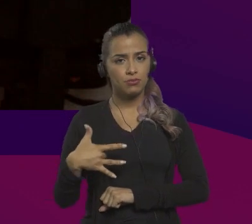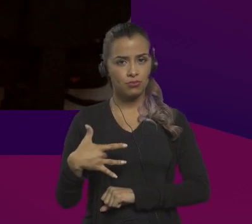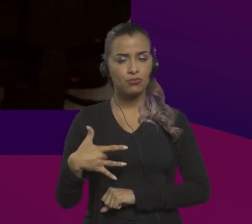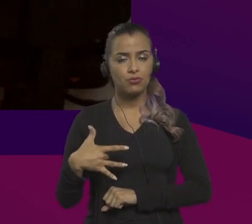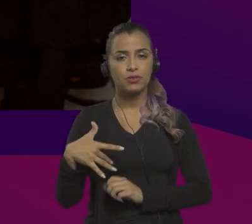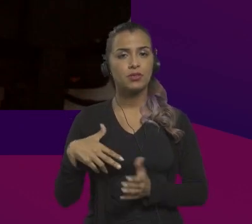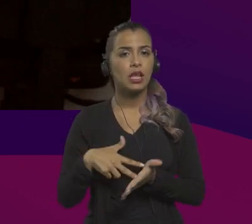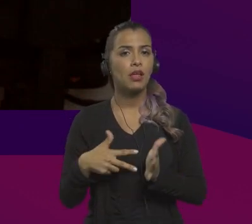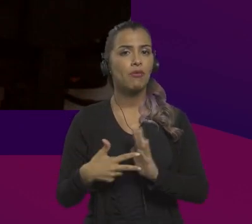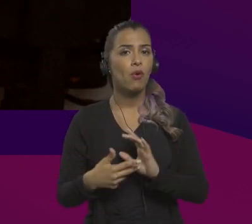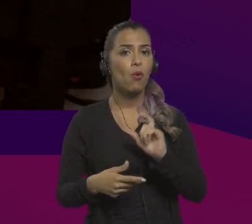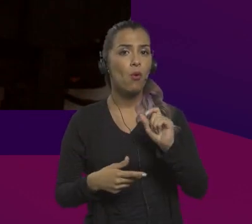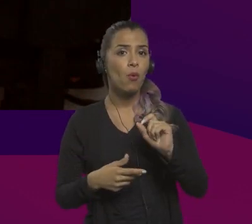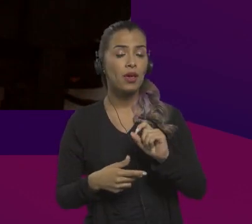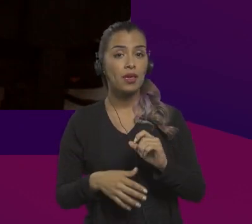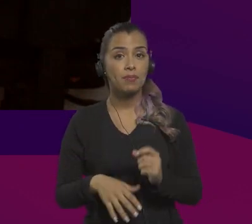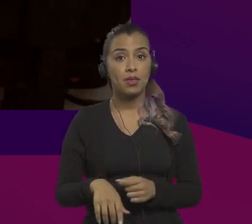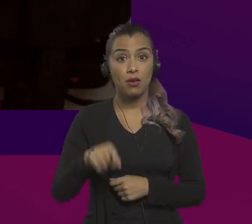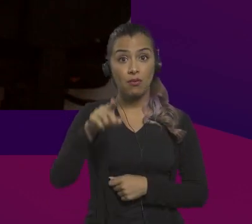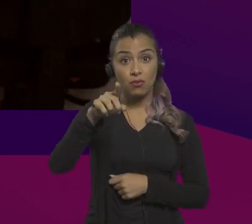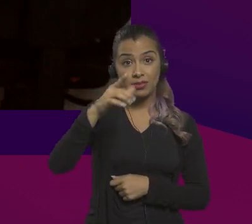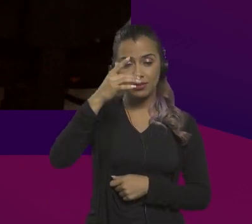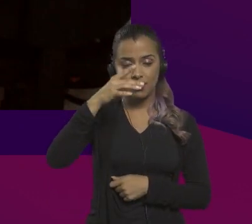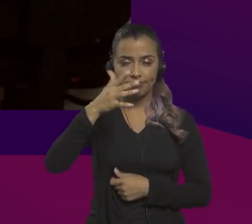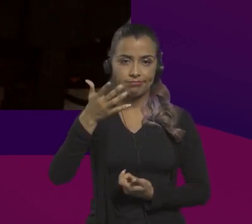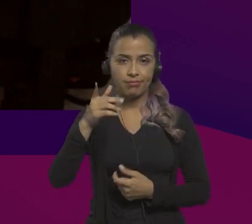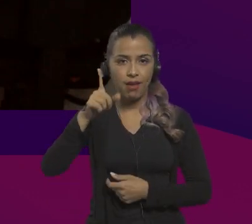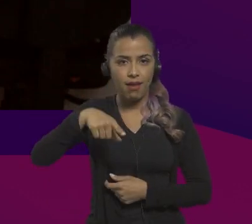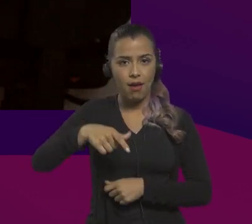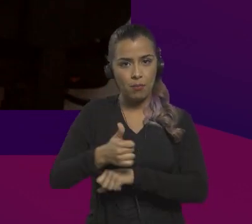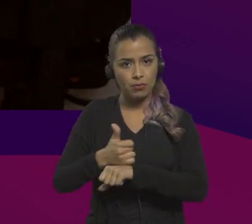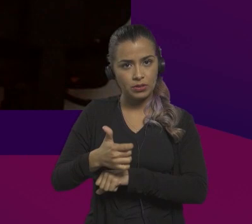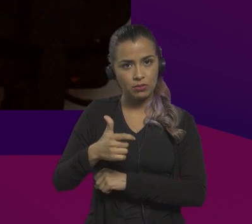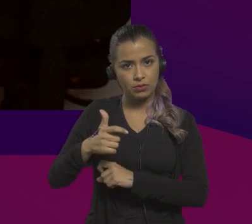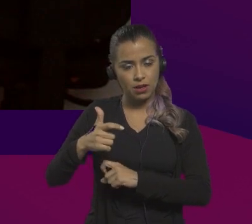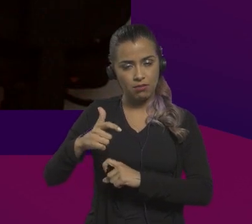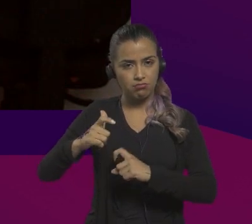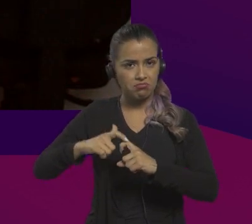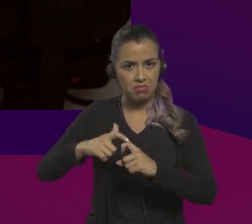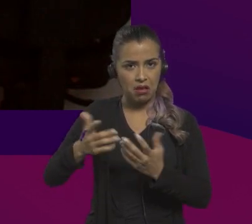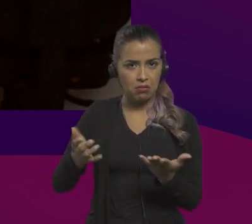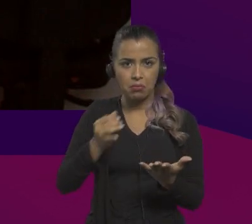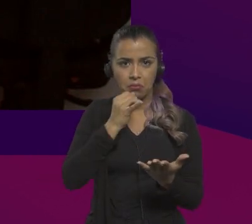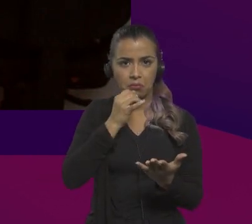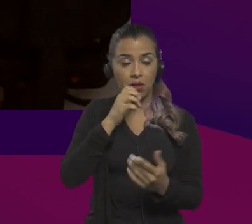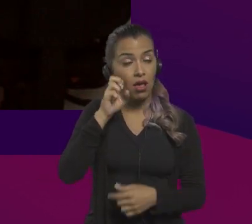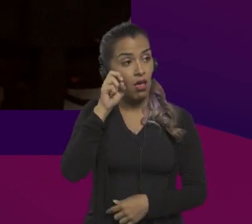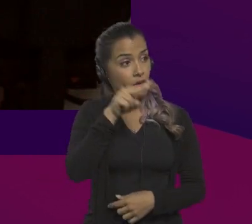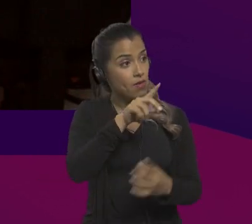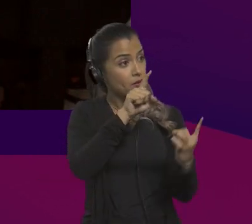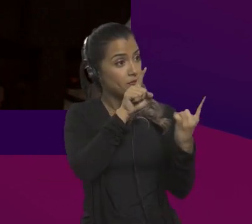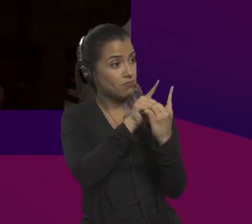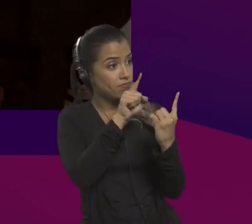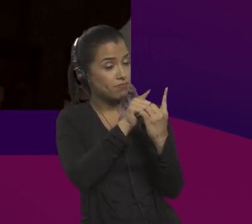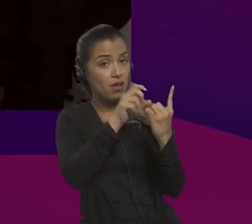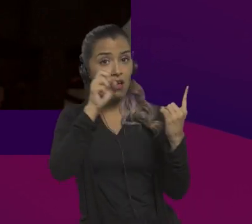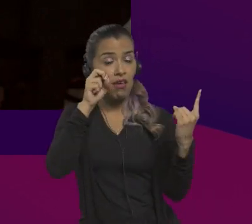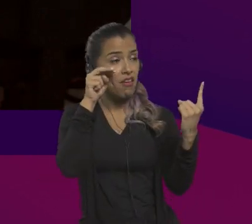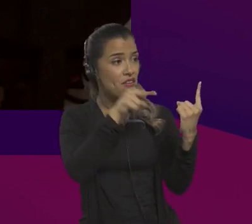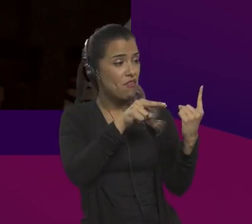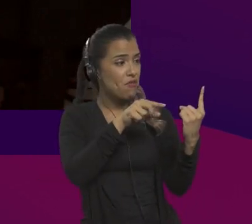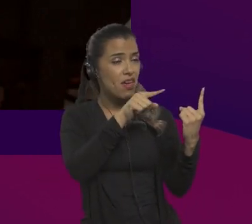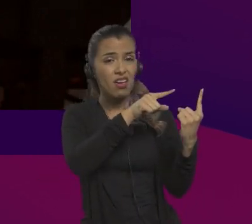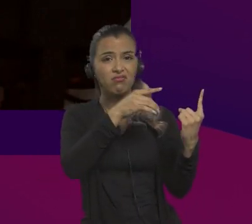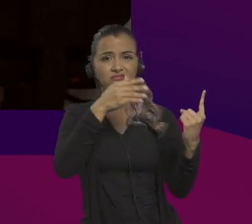eu não escuto aquele paciente, eu não entendo de fato a queixa dele, e eu entendo que todo o problema que ele tem, na verdade,